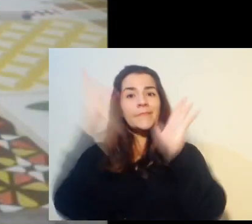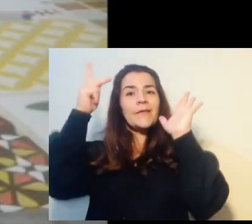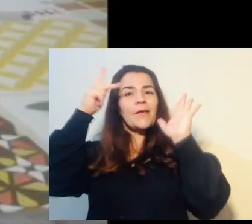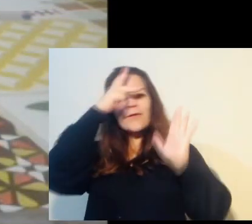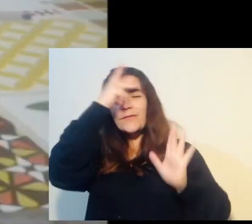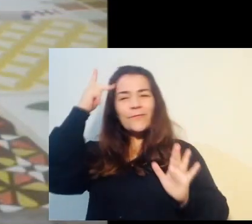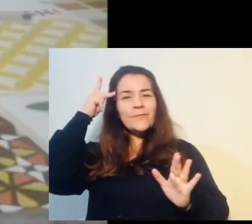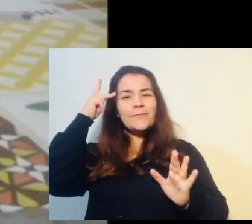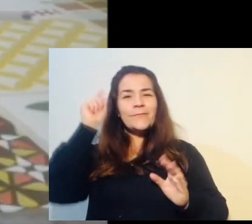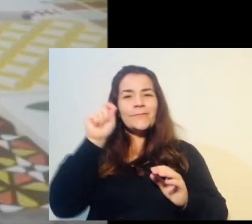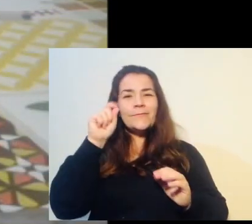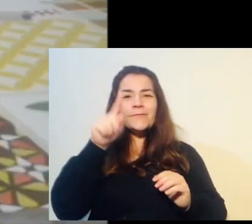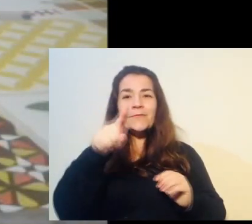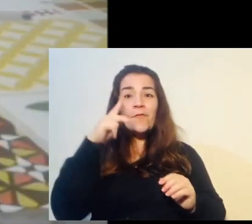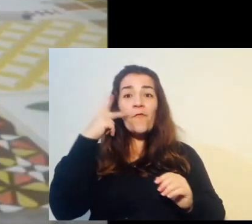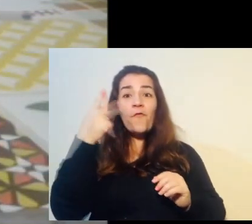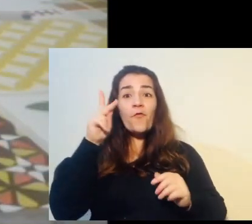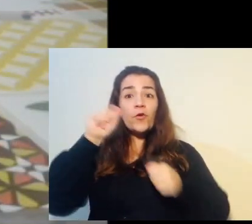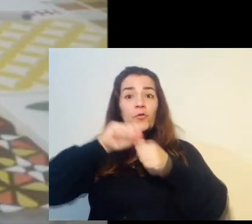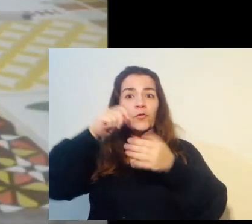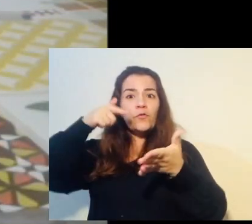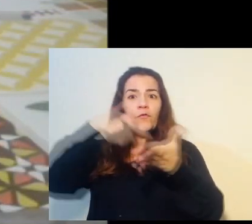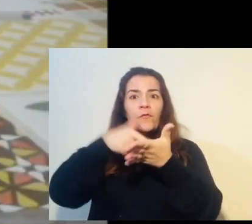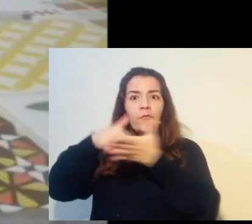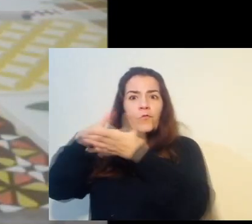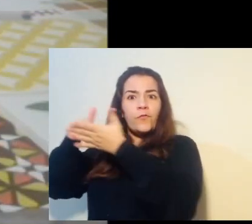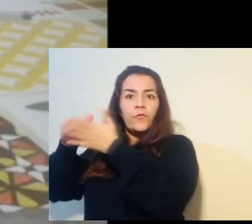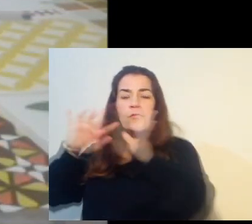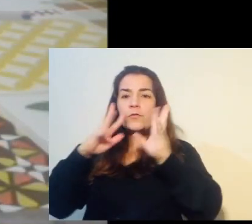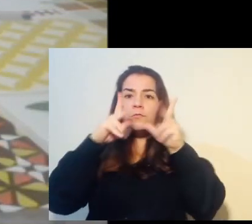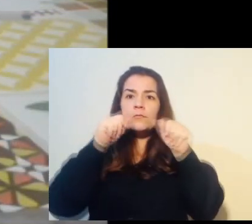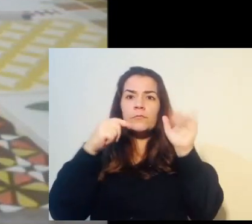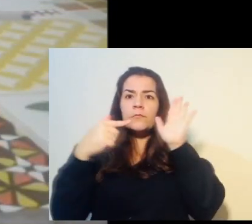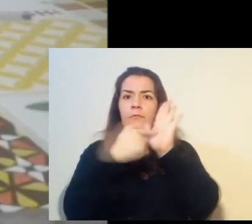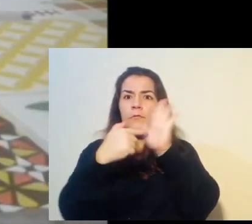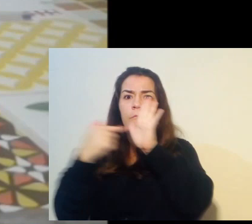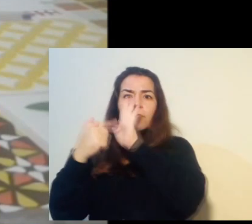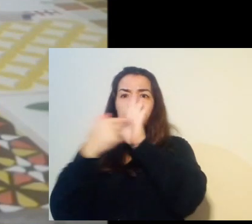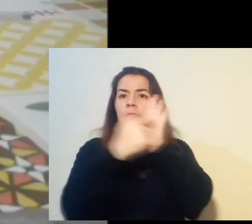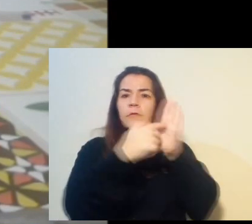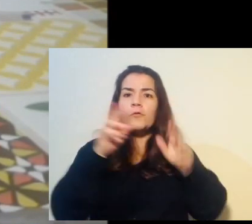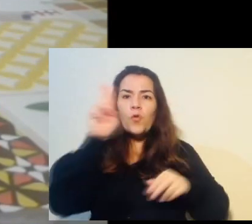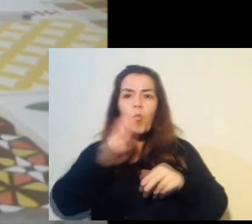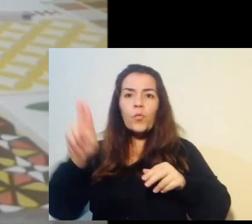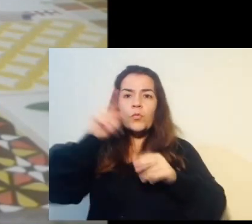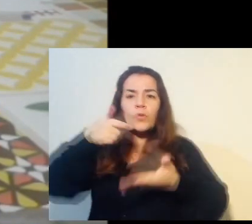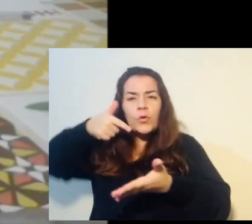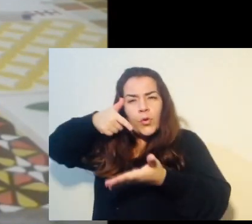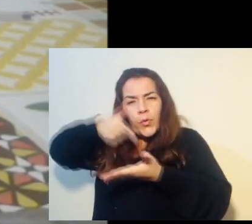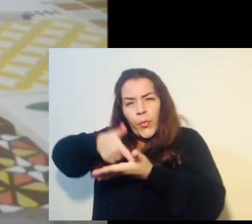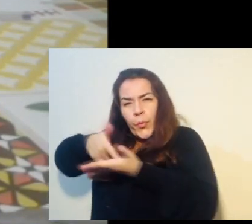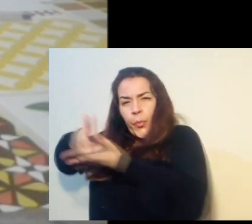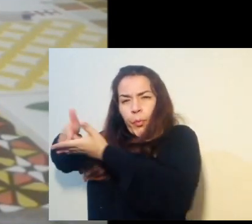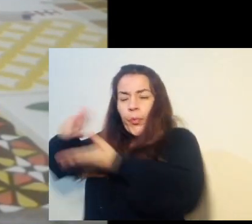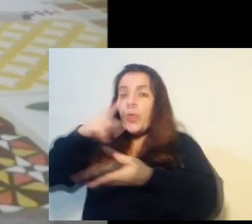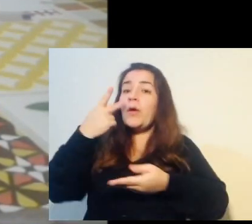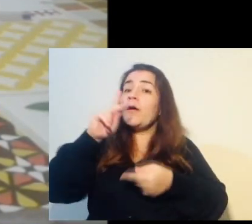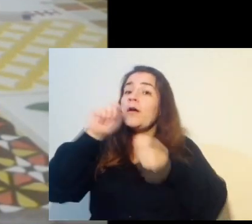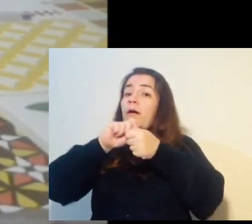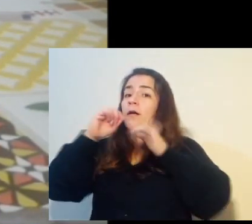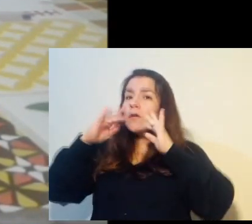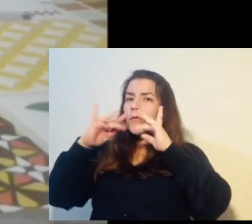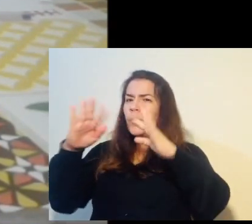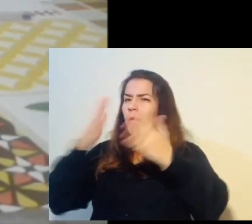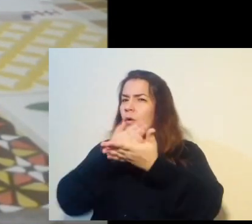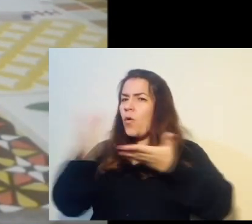É isso, gente. Então, a gente furou todos os buracos com a furadeira, né? Eu esqueci de dar aquela